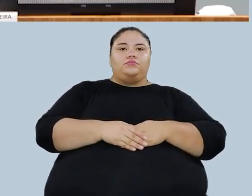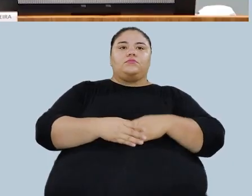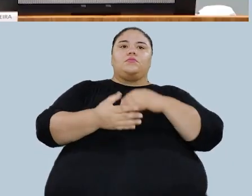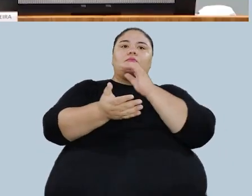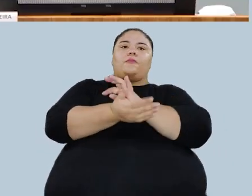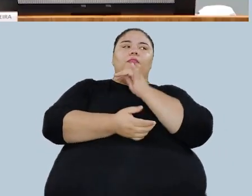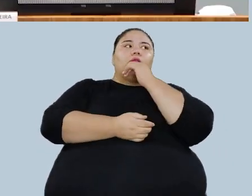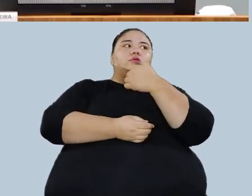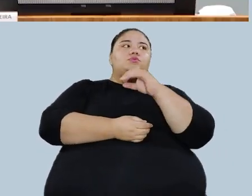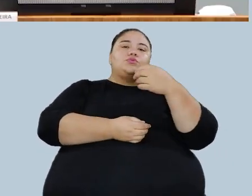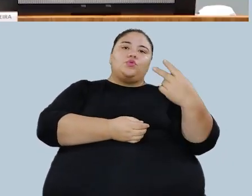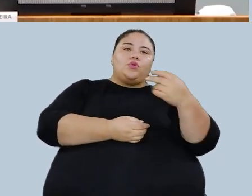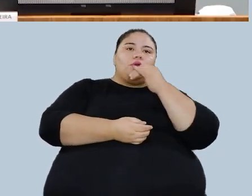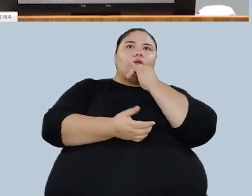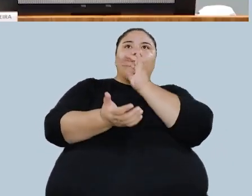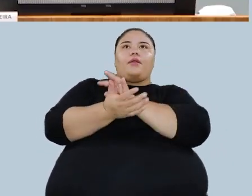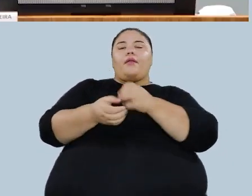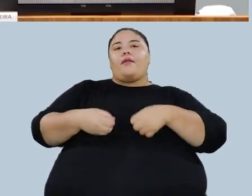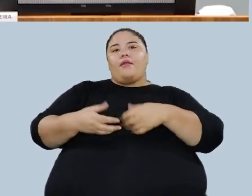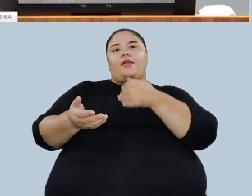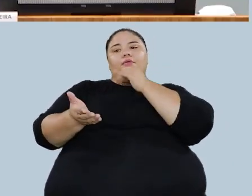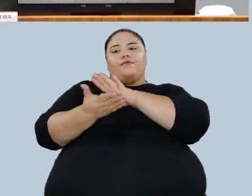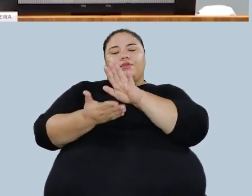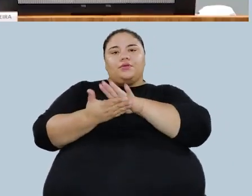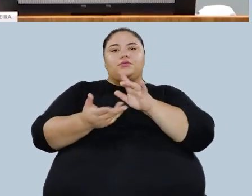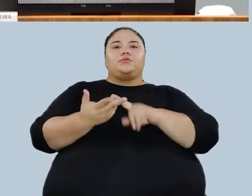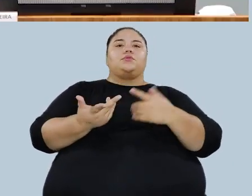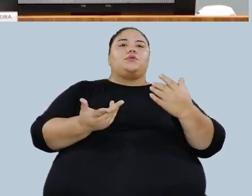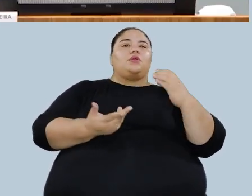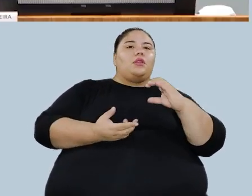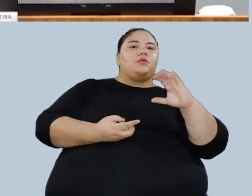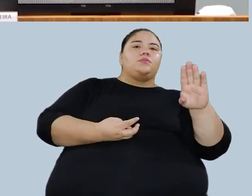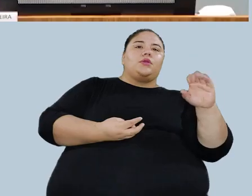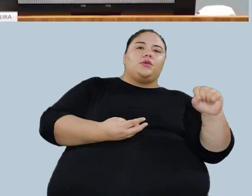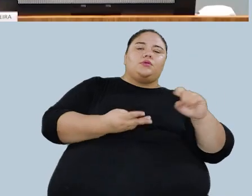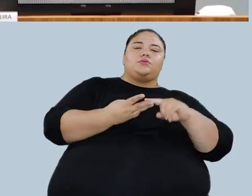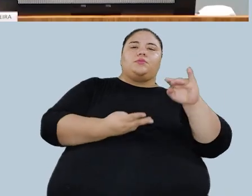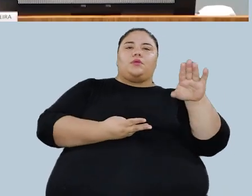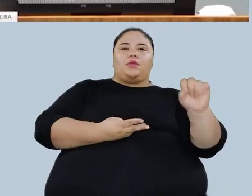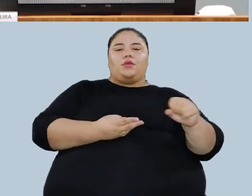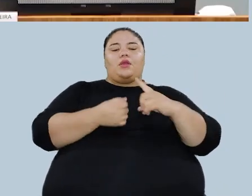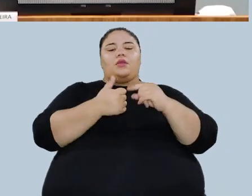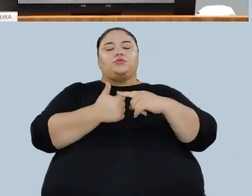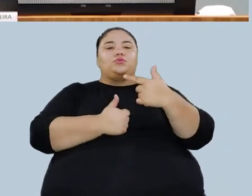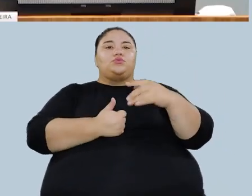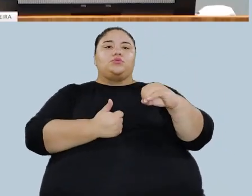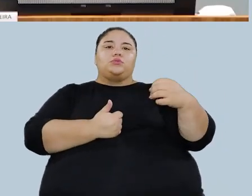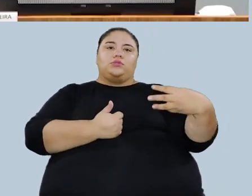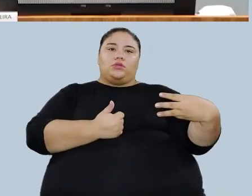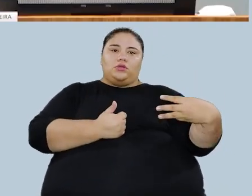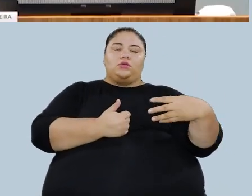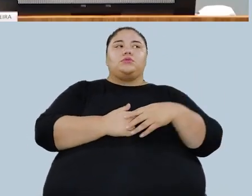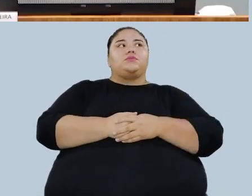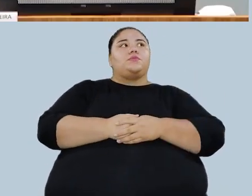isso eu falo no caso do 202, da dedução de despesas financeiras, os créditos de IBS e CBS para o arrendatário no artigo 203, quer